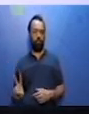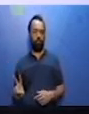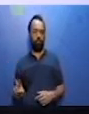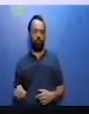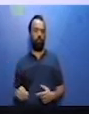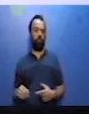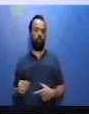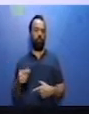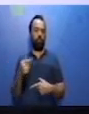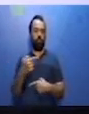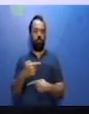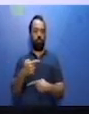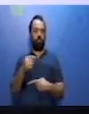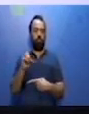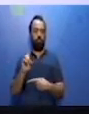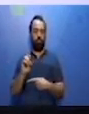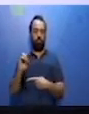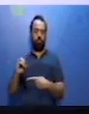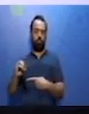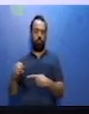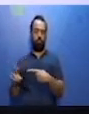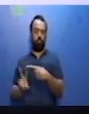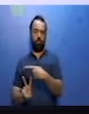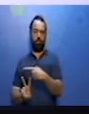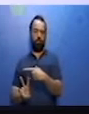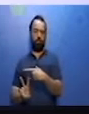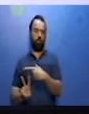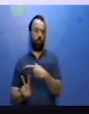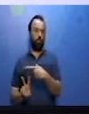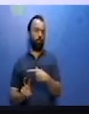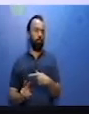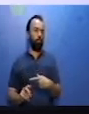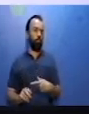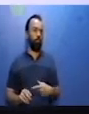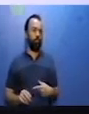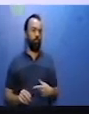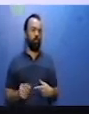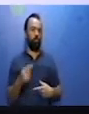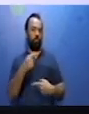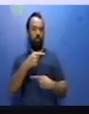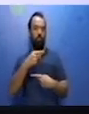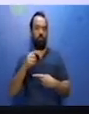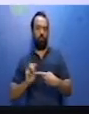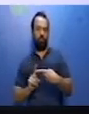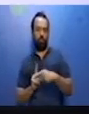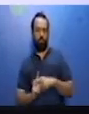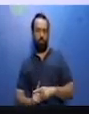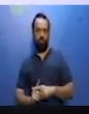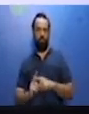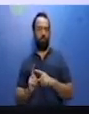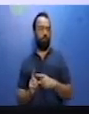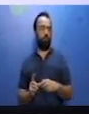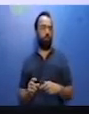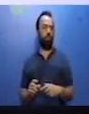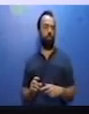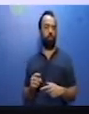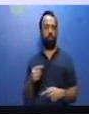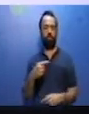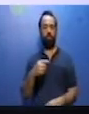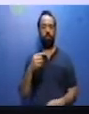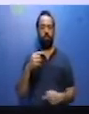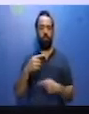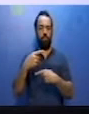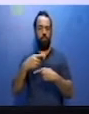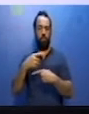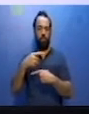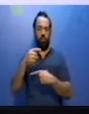regra de sinal lá é diferente só mais menos com mais da menos 10 minutos por dois menos